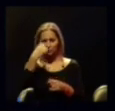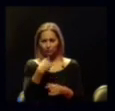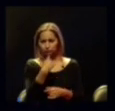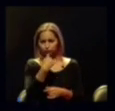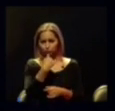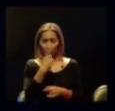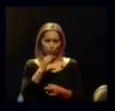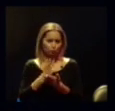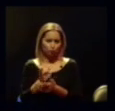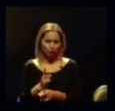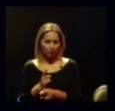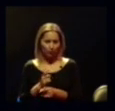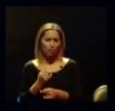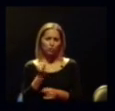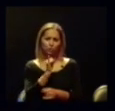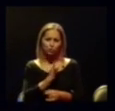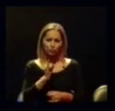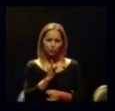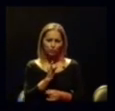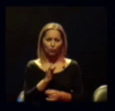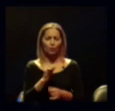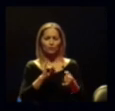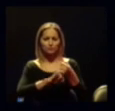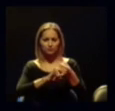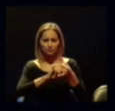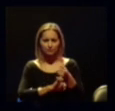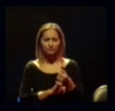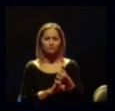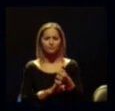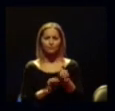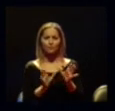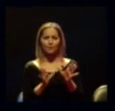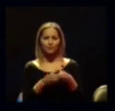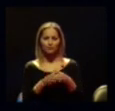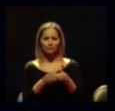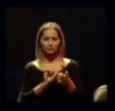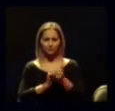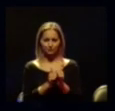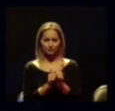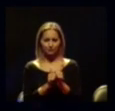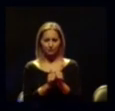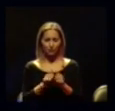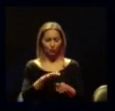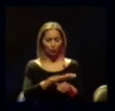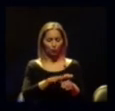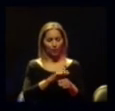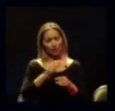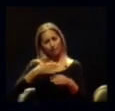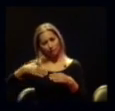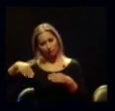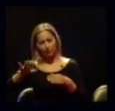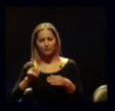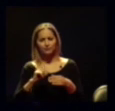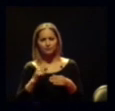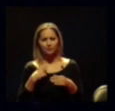só, inúmeras as instituições, as associações e os clubes desportivos locais e não só locais, que